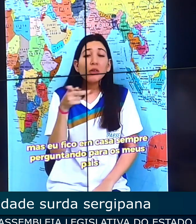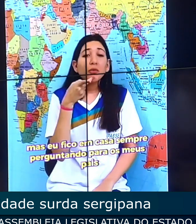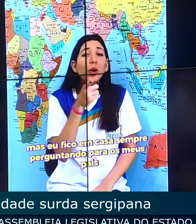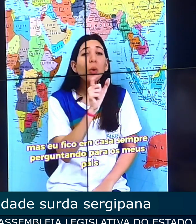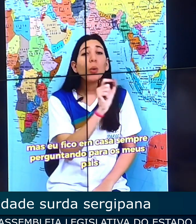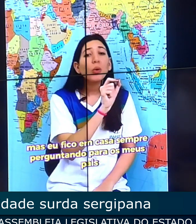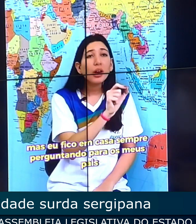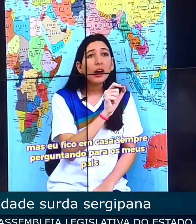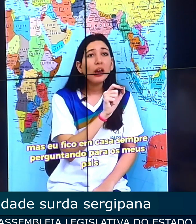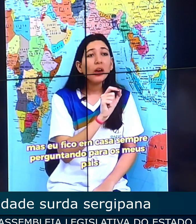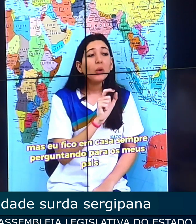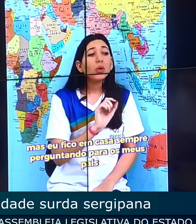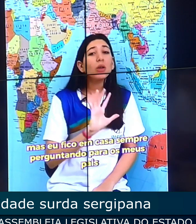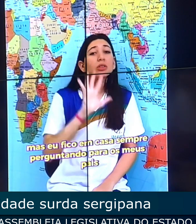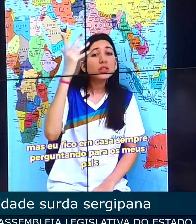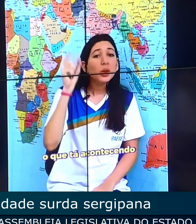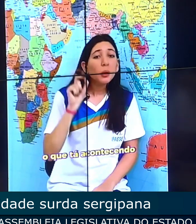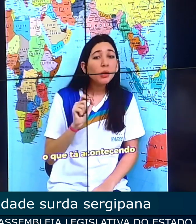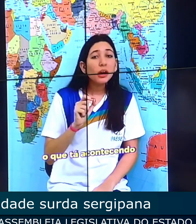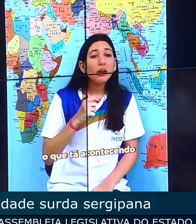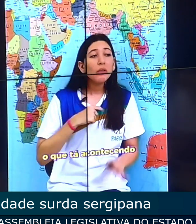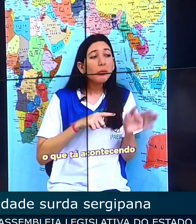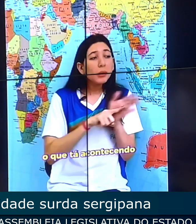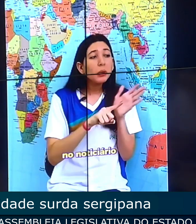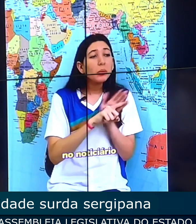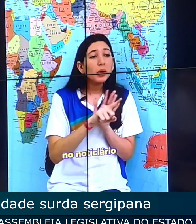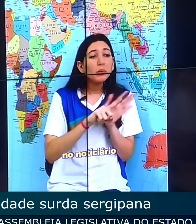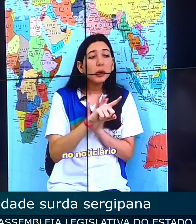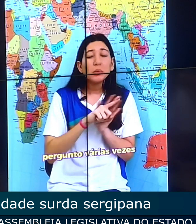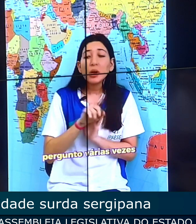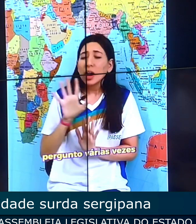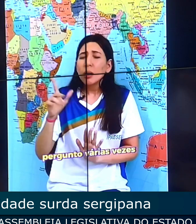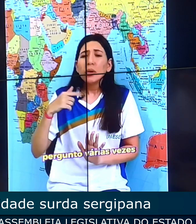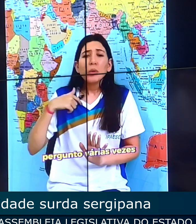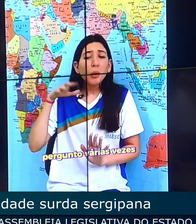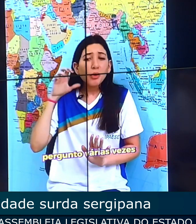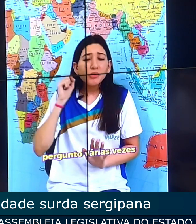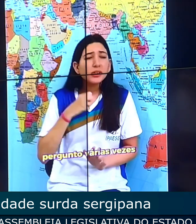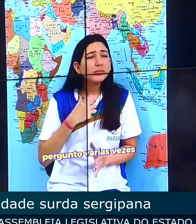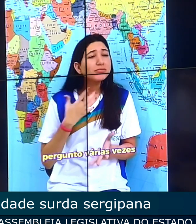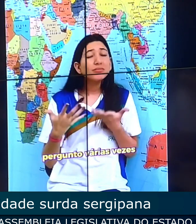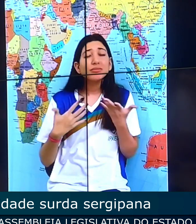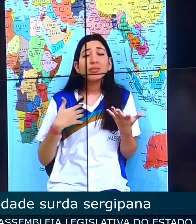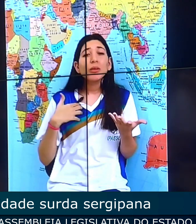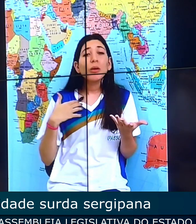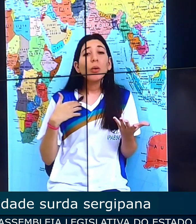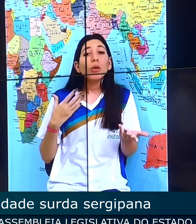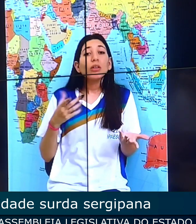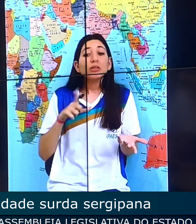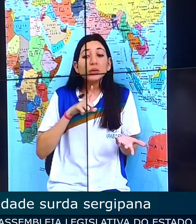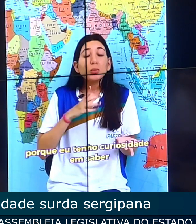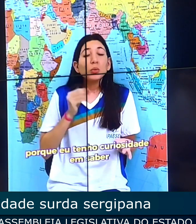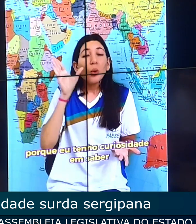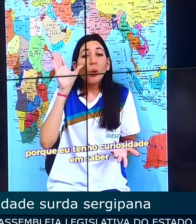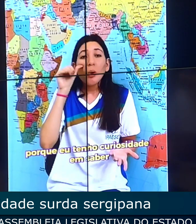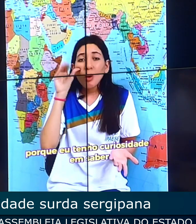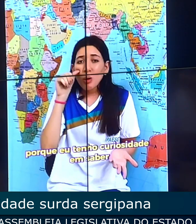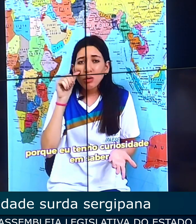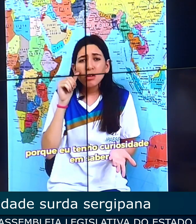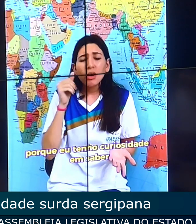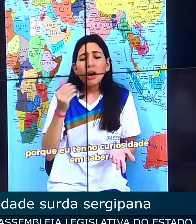fico em casa sempre perguntando para os meus pais o que está acontecendo no noticiário, pergunto várias vezes, porque eu